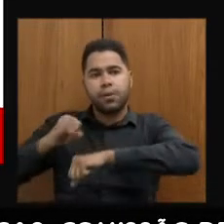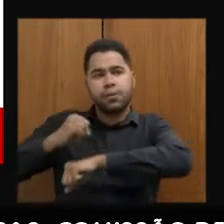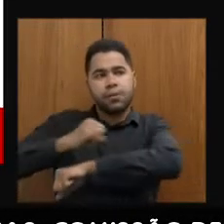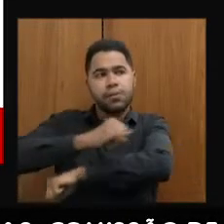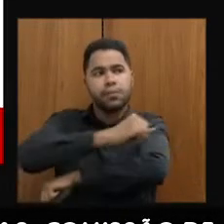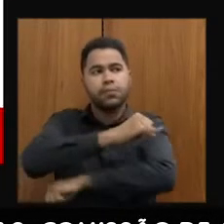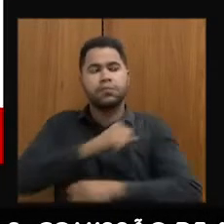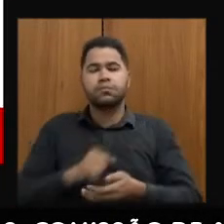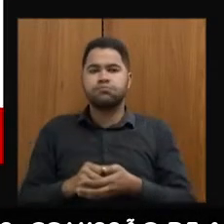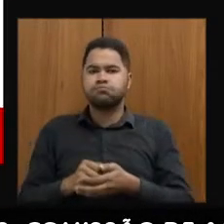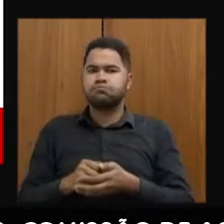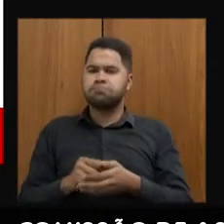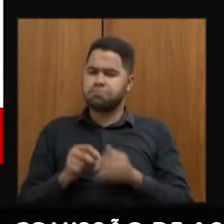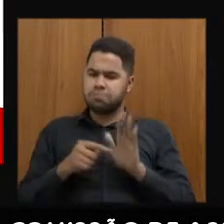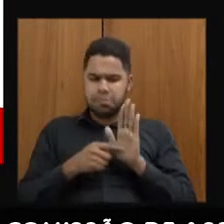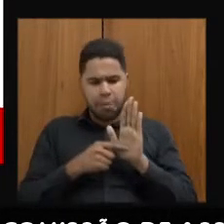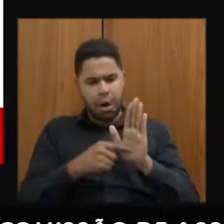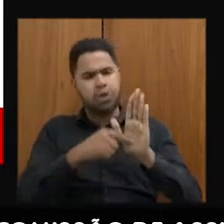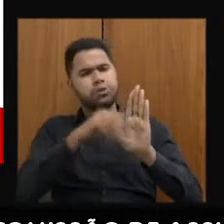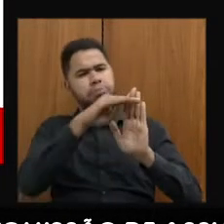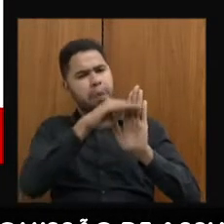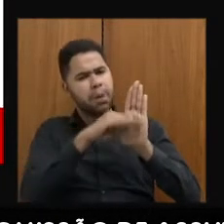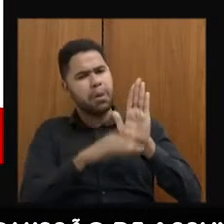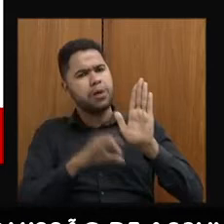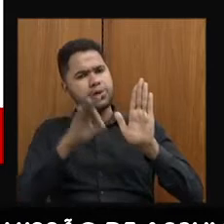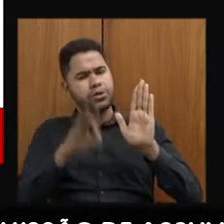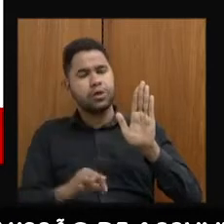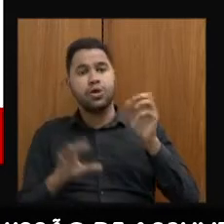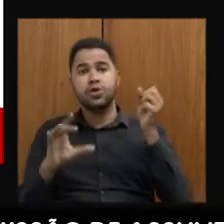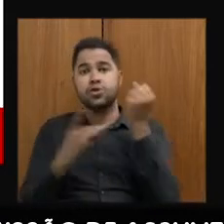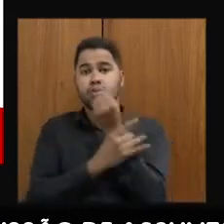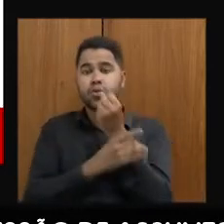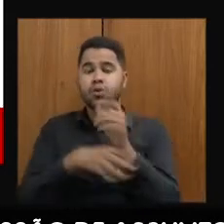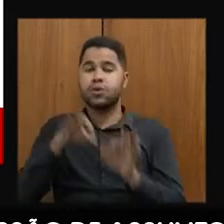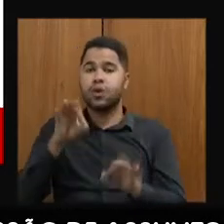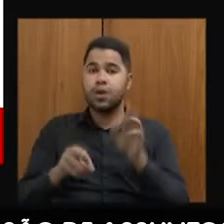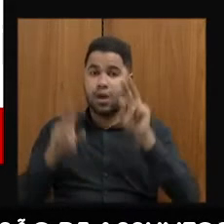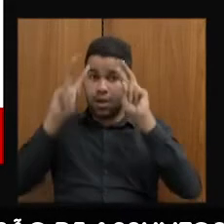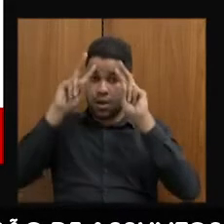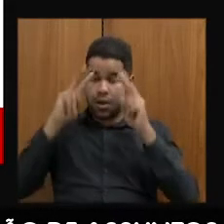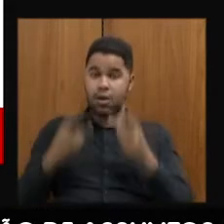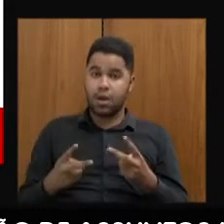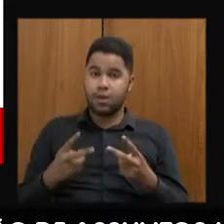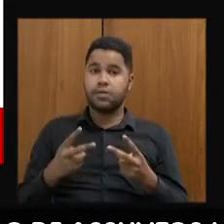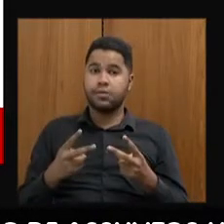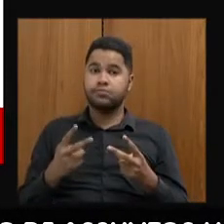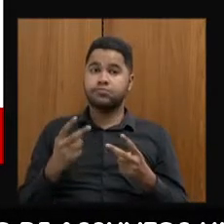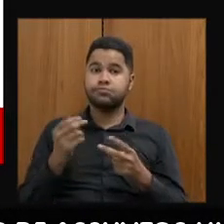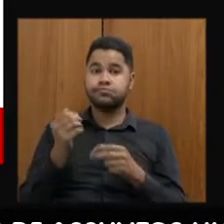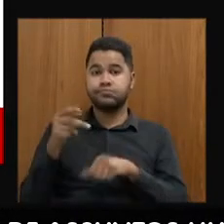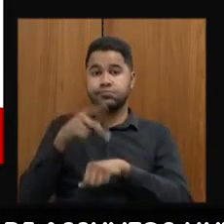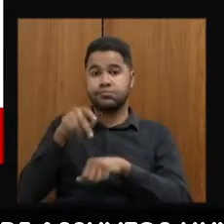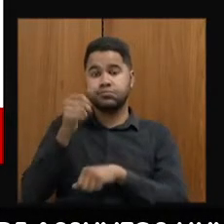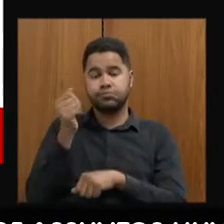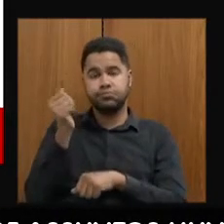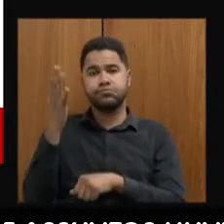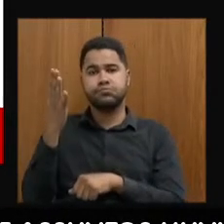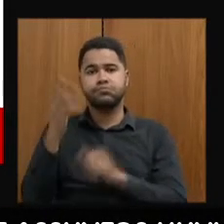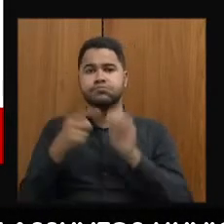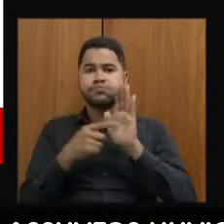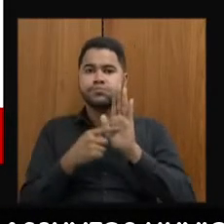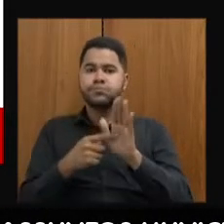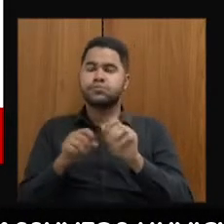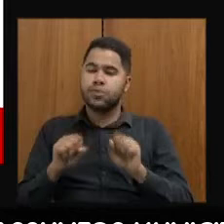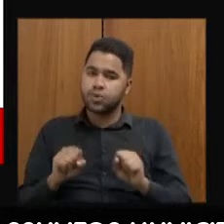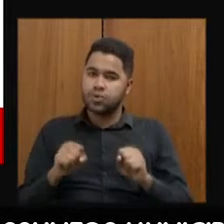transparência boa regulação segurança jurídica e são reconhecimento Internacional e que reflete